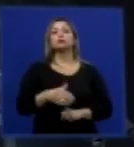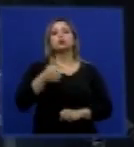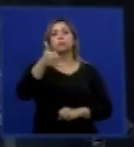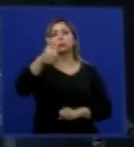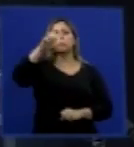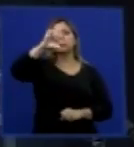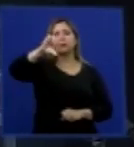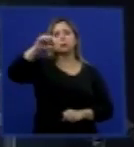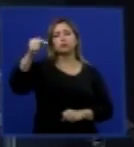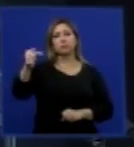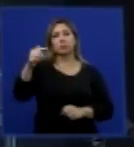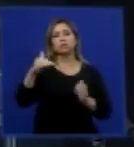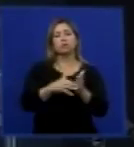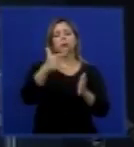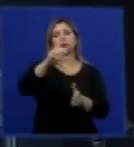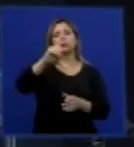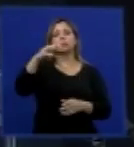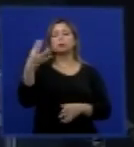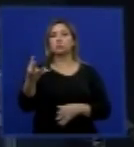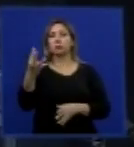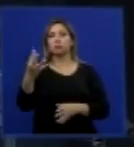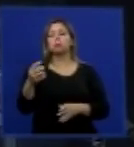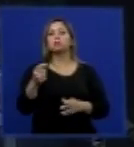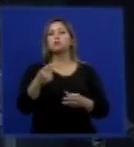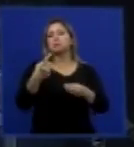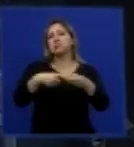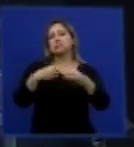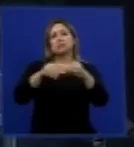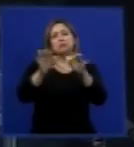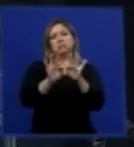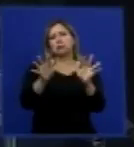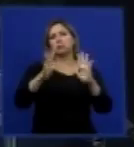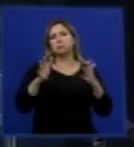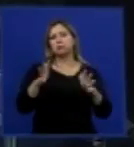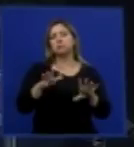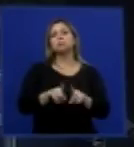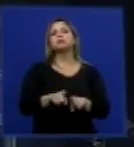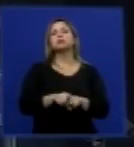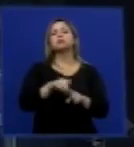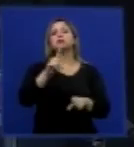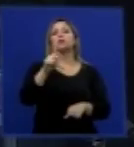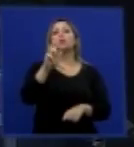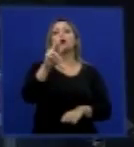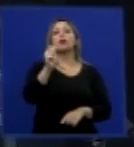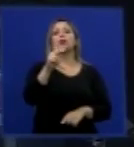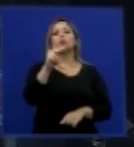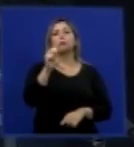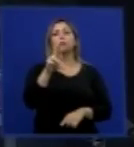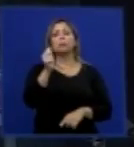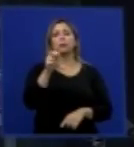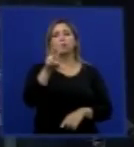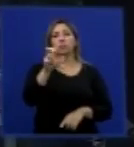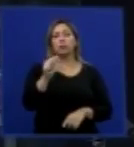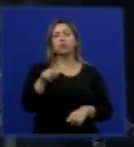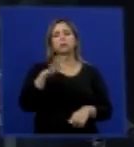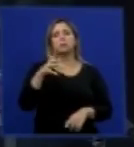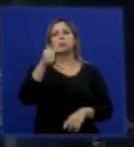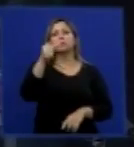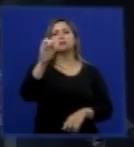1997 até 2004 de uma cidade média do Estado do Paraná Guarapuava com cerca de 170.000